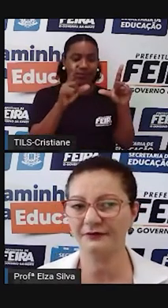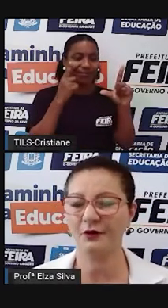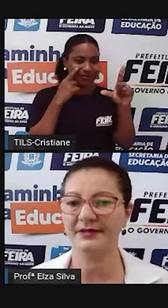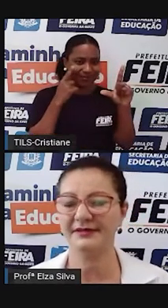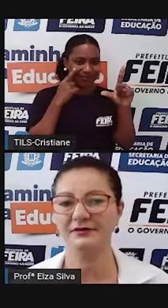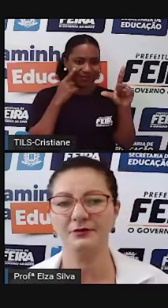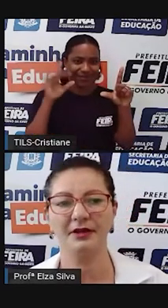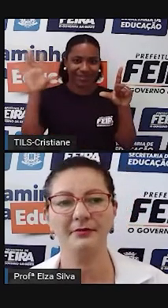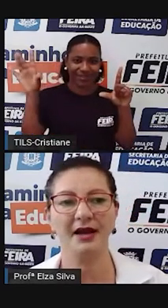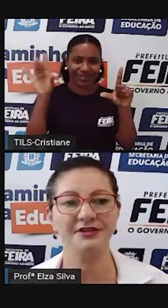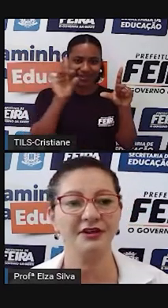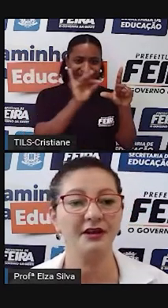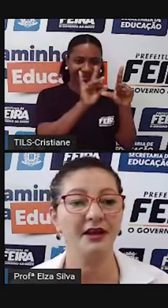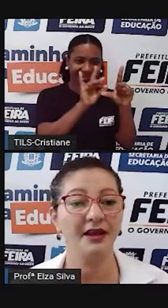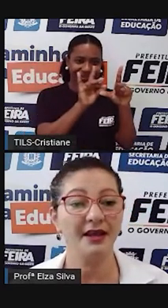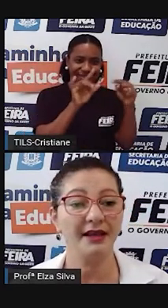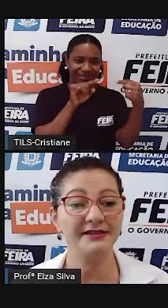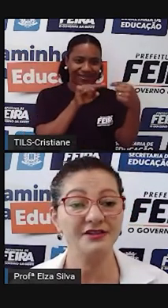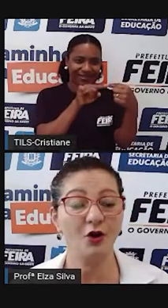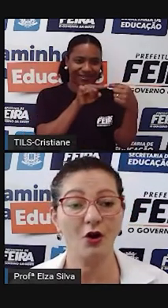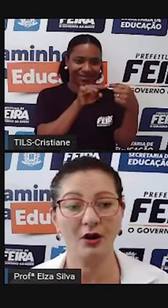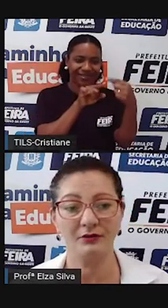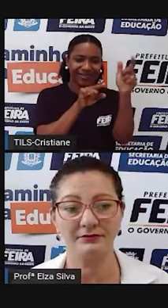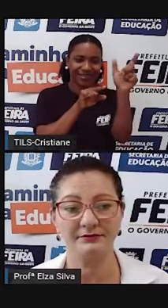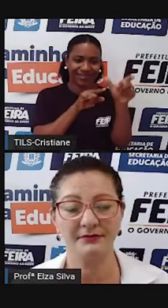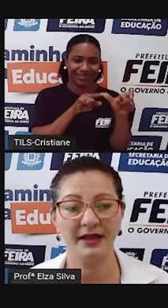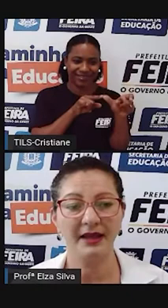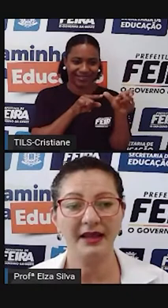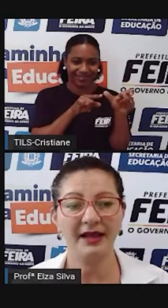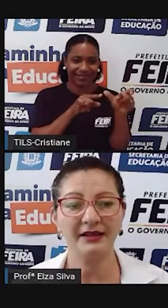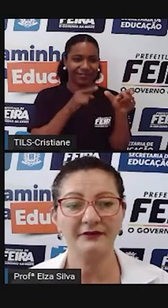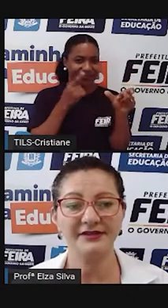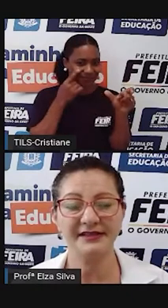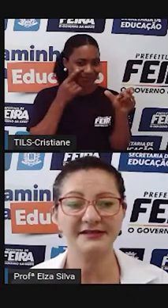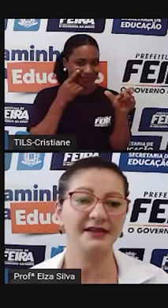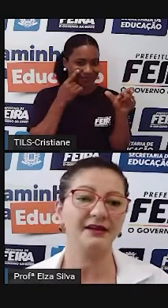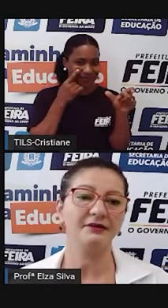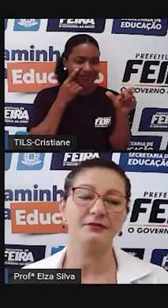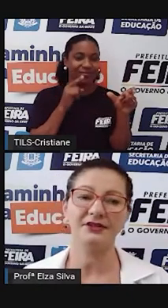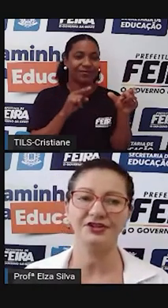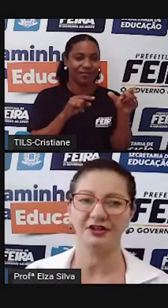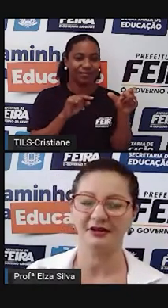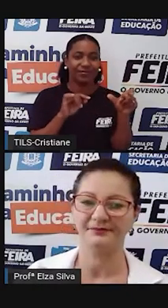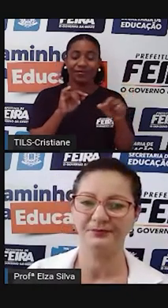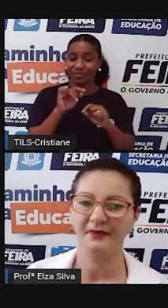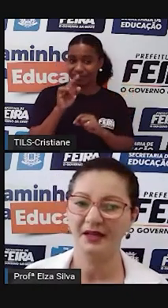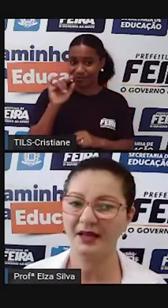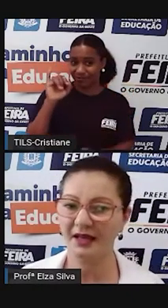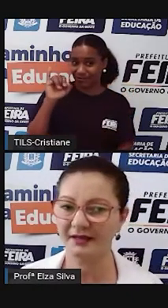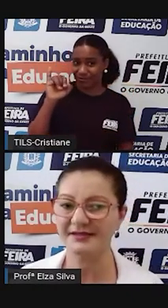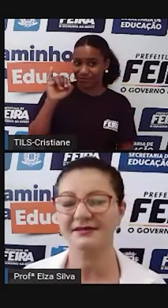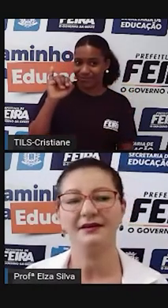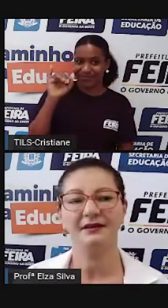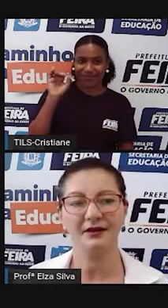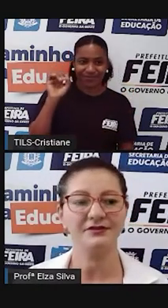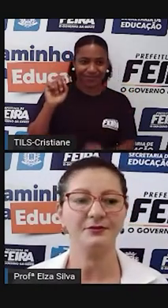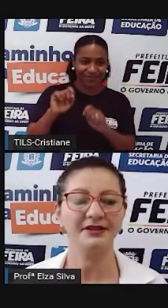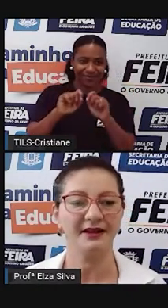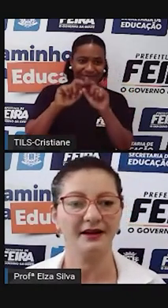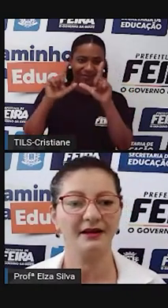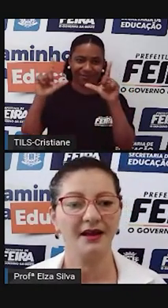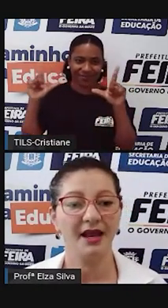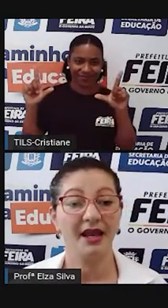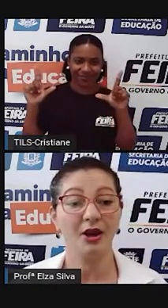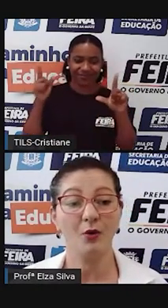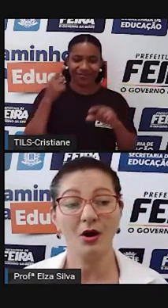a informação sobre a imagem e eles colam. E aqui vocês têm uma dica. He is Nelson